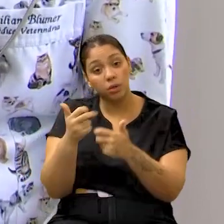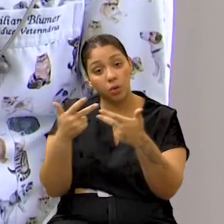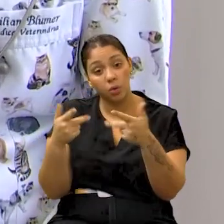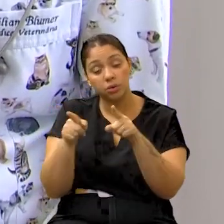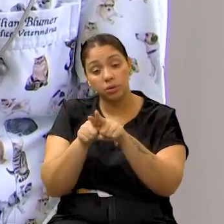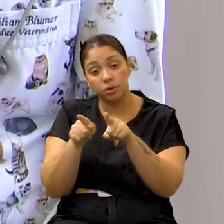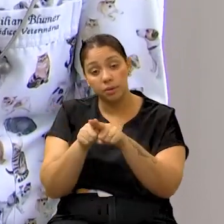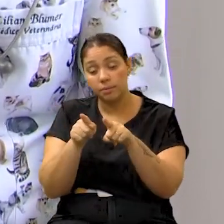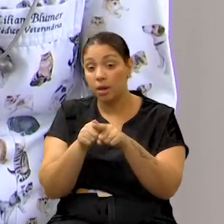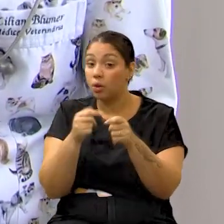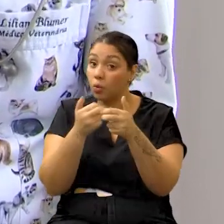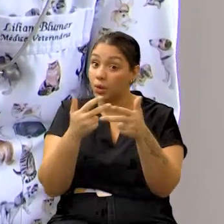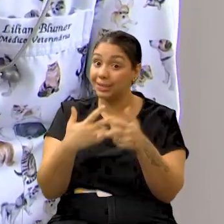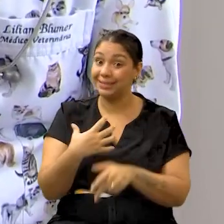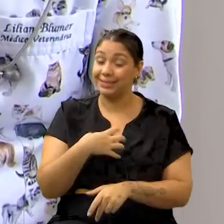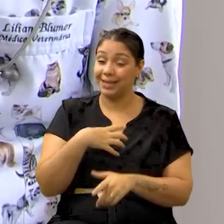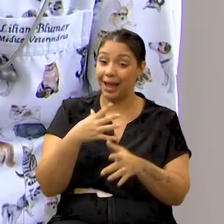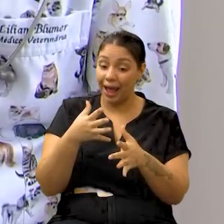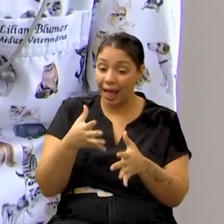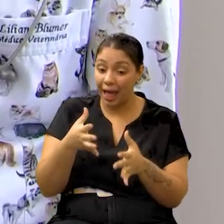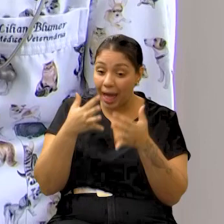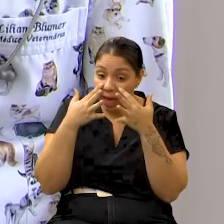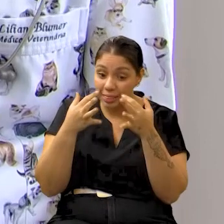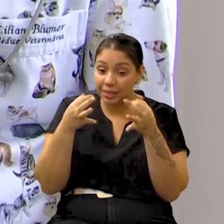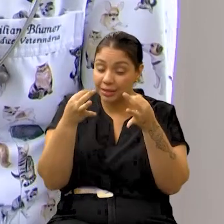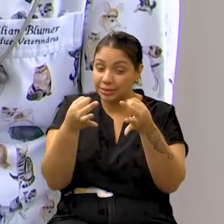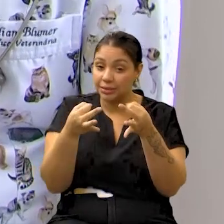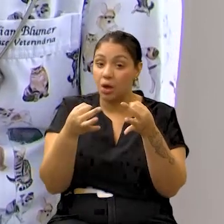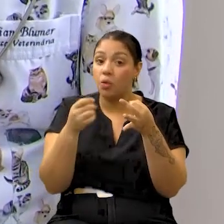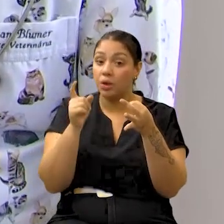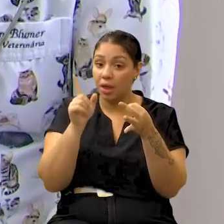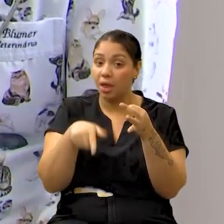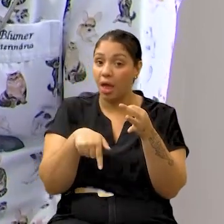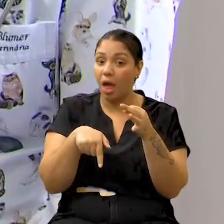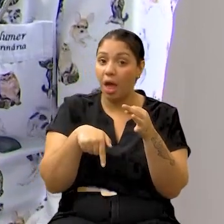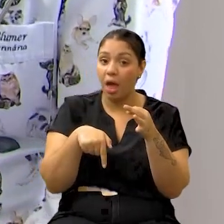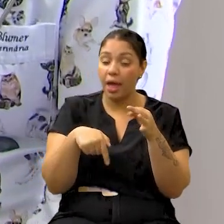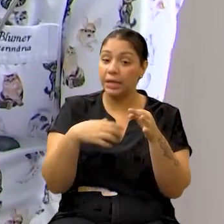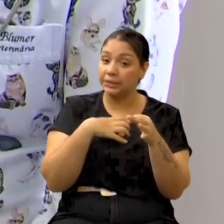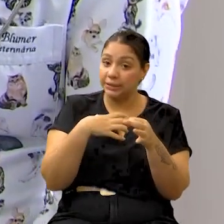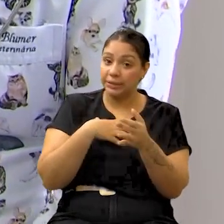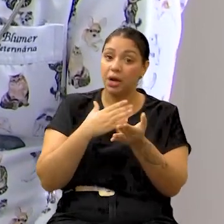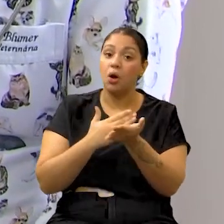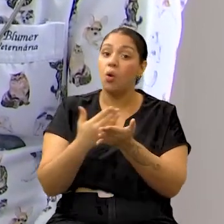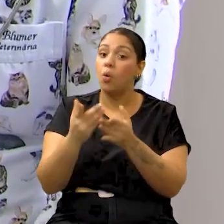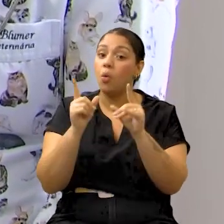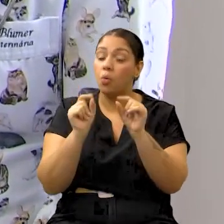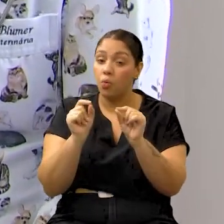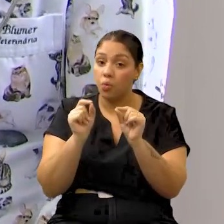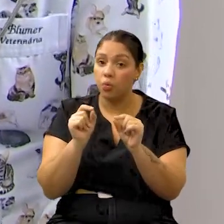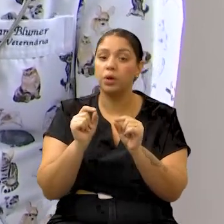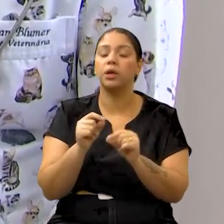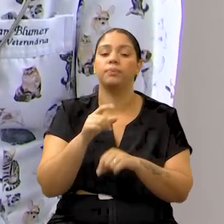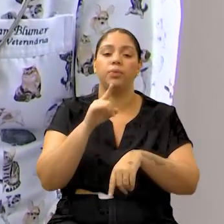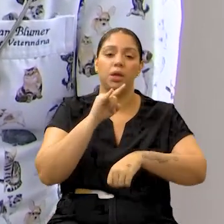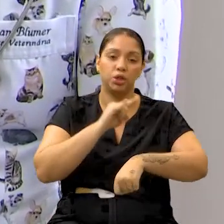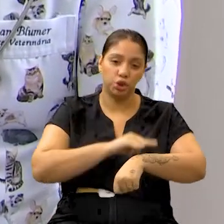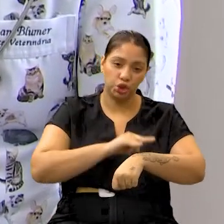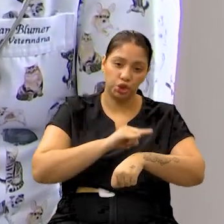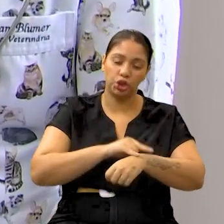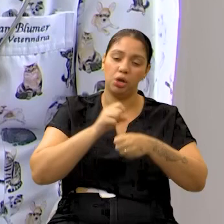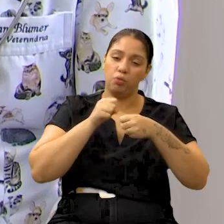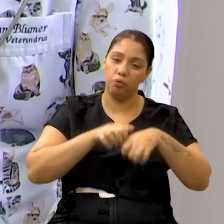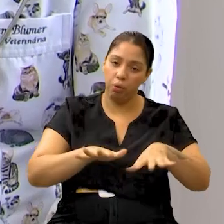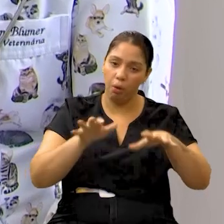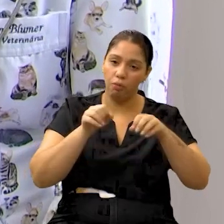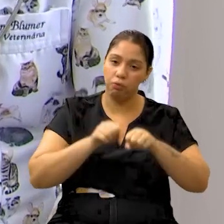segunda coisa, os sinais que chamam bastante atenção, os sinais que a gente fala de sinais iniciais, é o aumento da